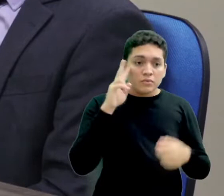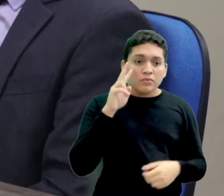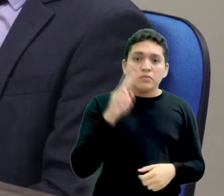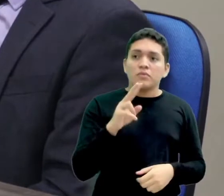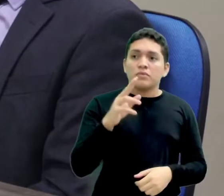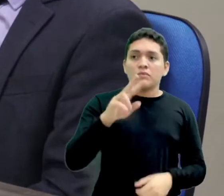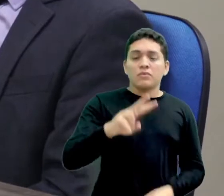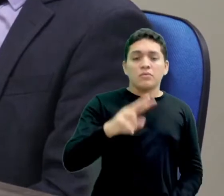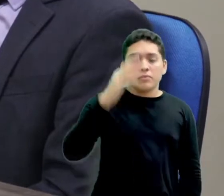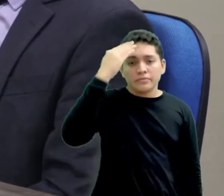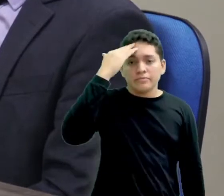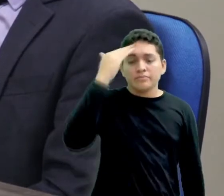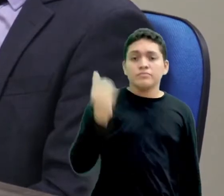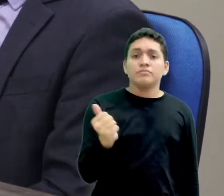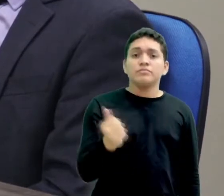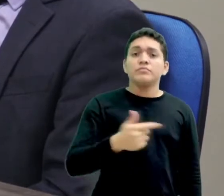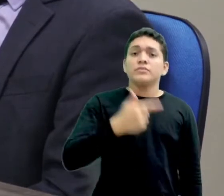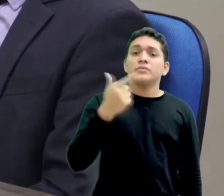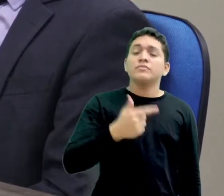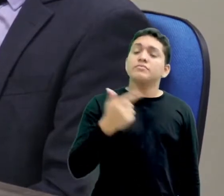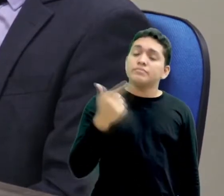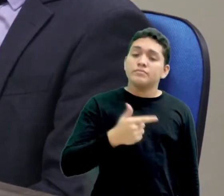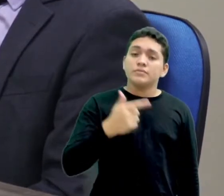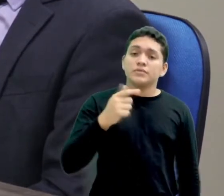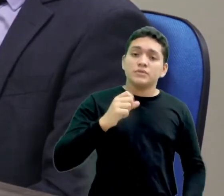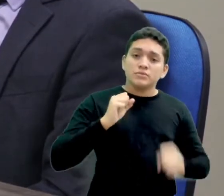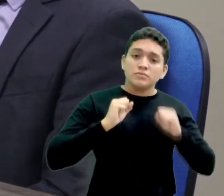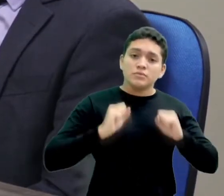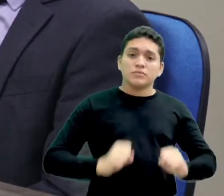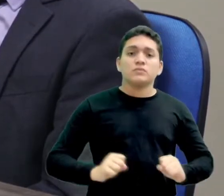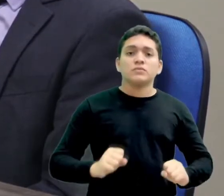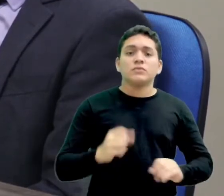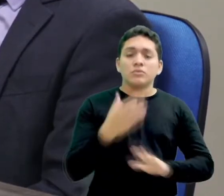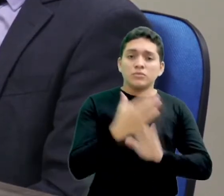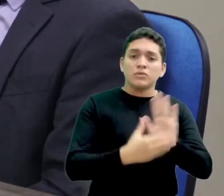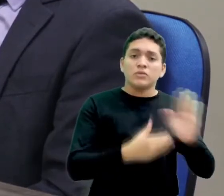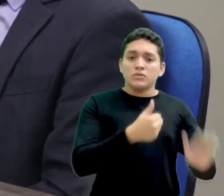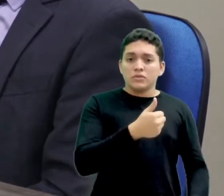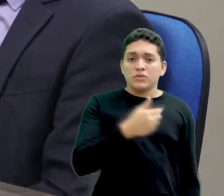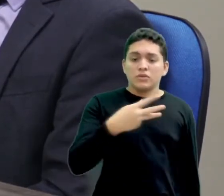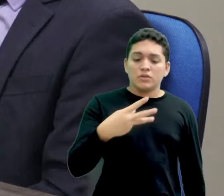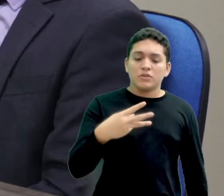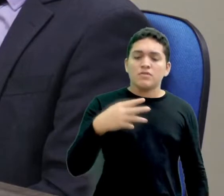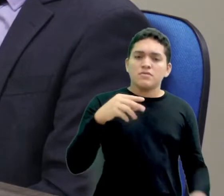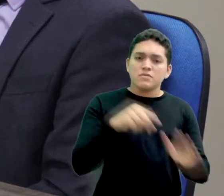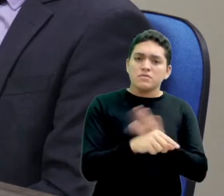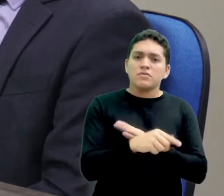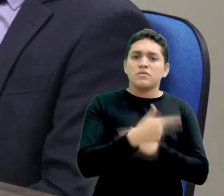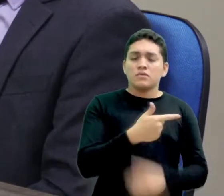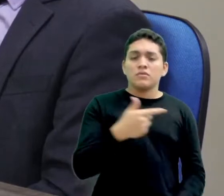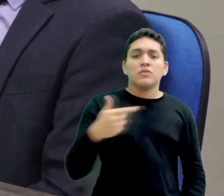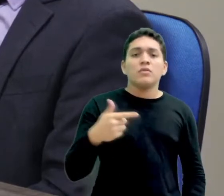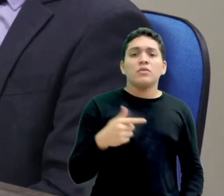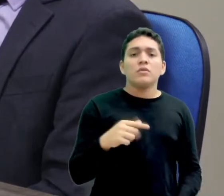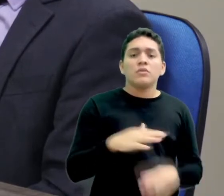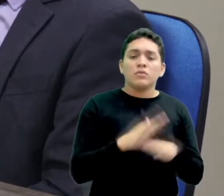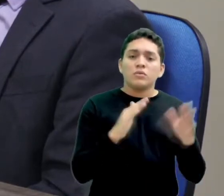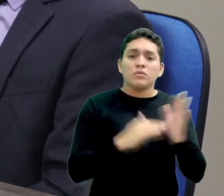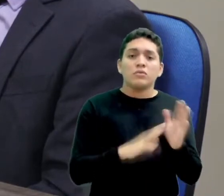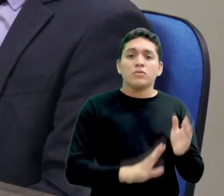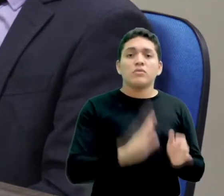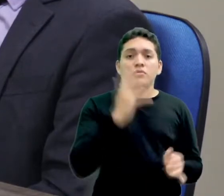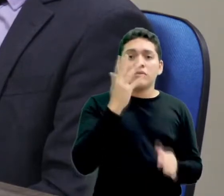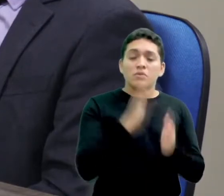que o texto diz, 2 Samuel, capítulo 13, versículo de número 22. Depois que tudo aconteceu, a